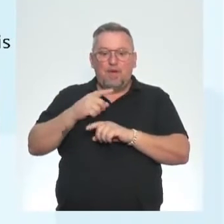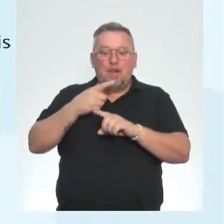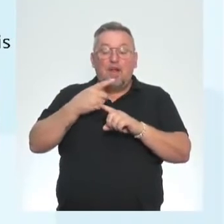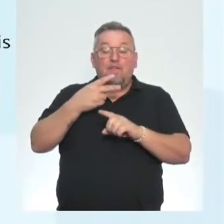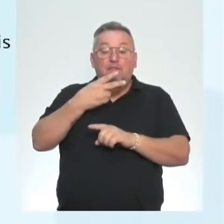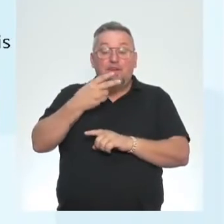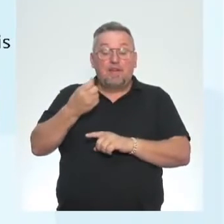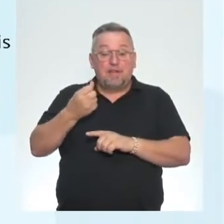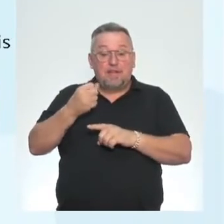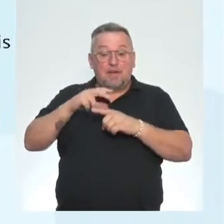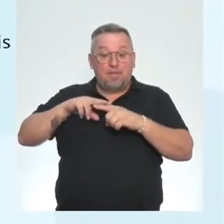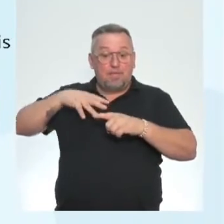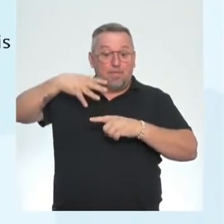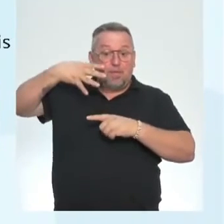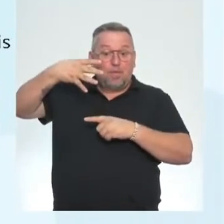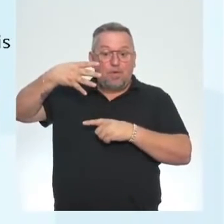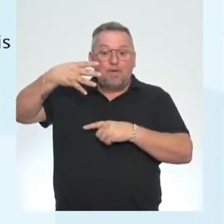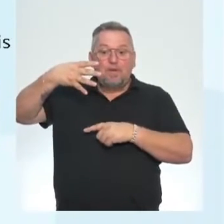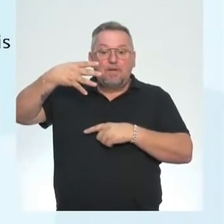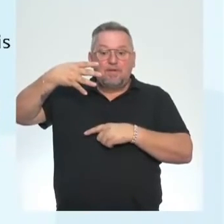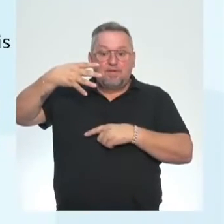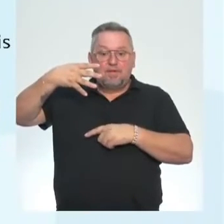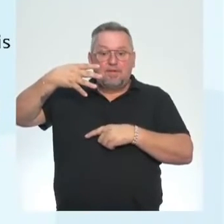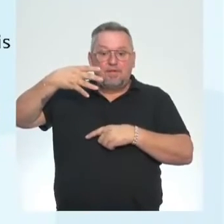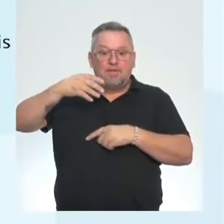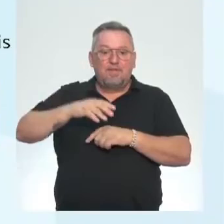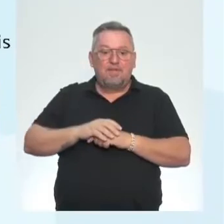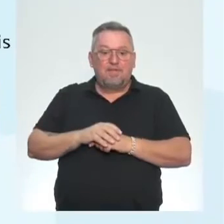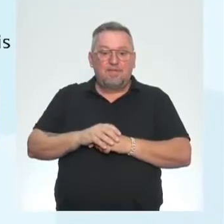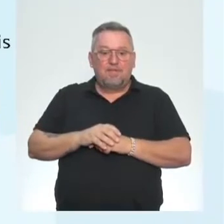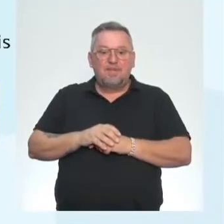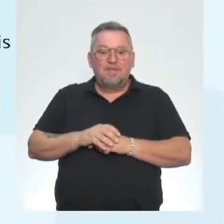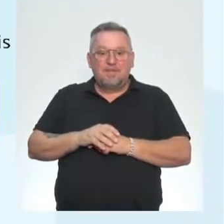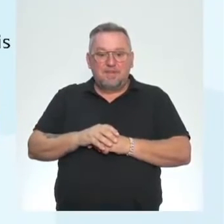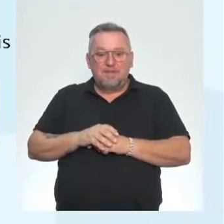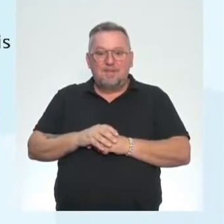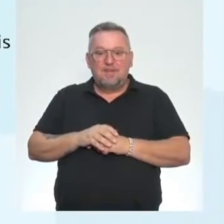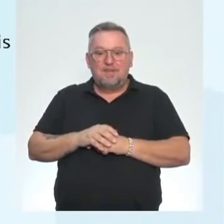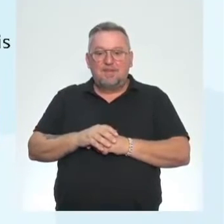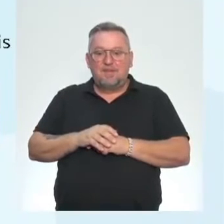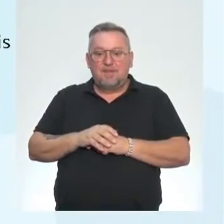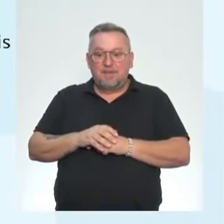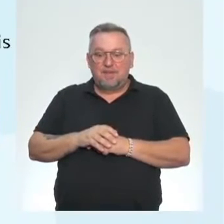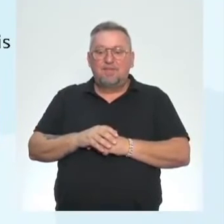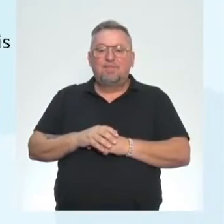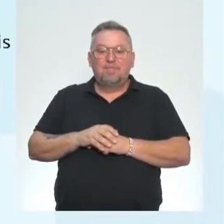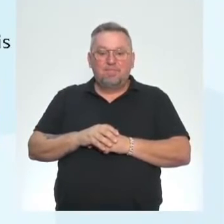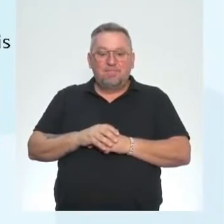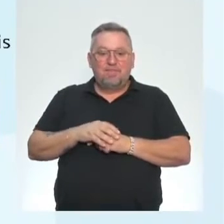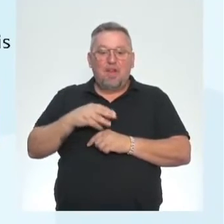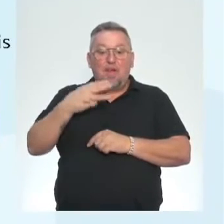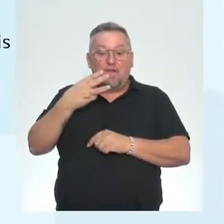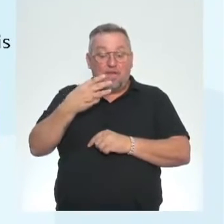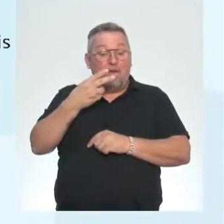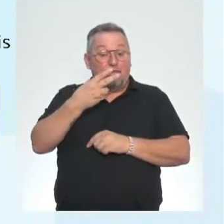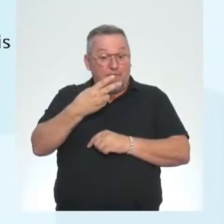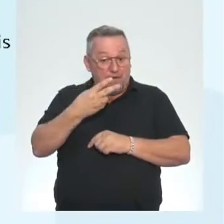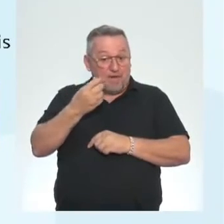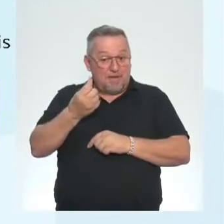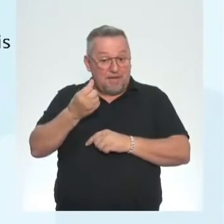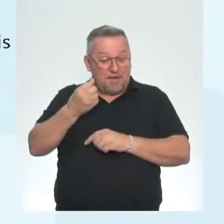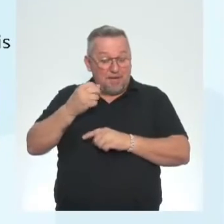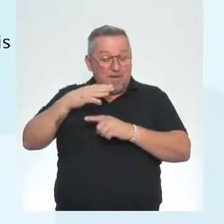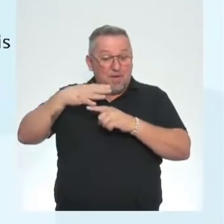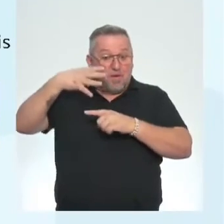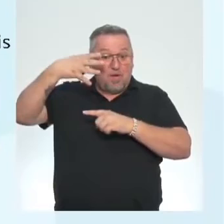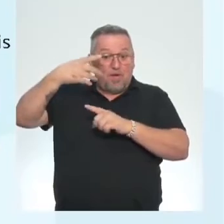26 elevado à quarta potência, ou seja, 26 uma vez, 2, 3, 4, sem muitos problemas, vezes